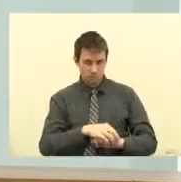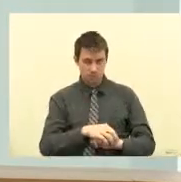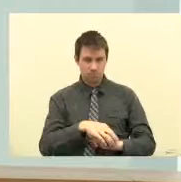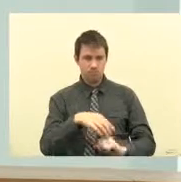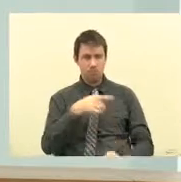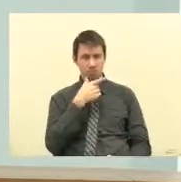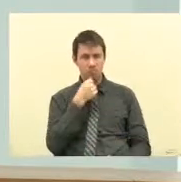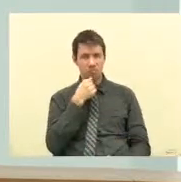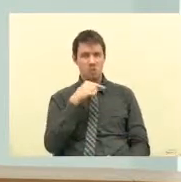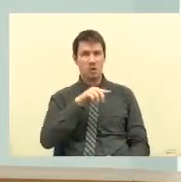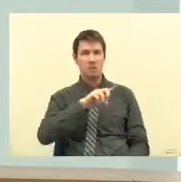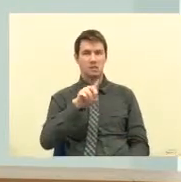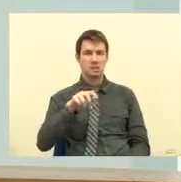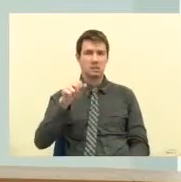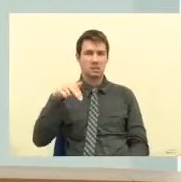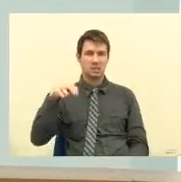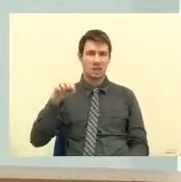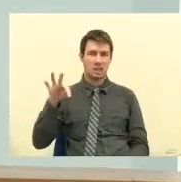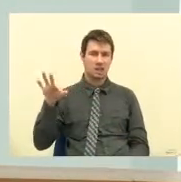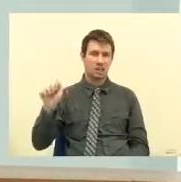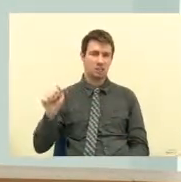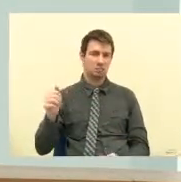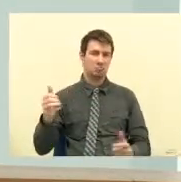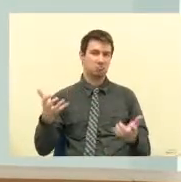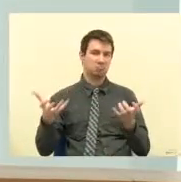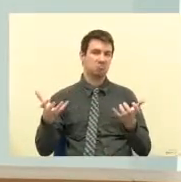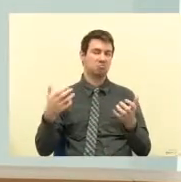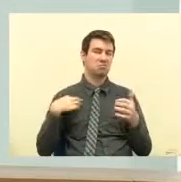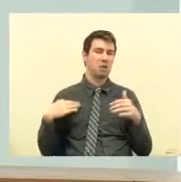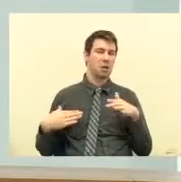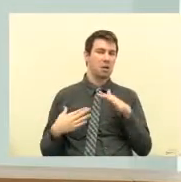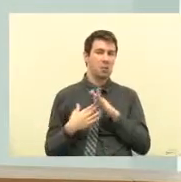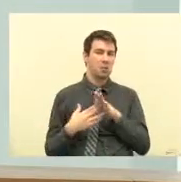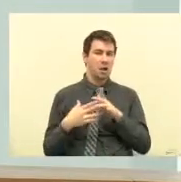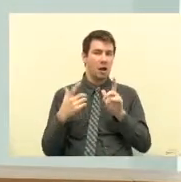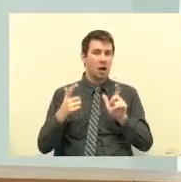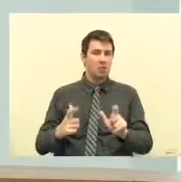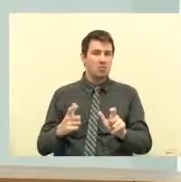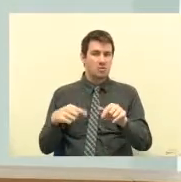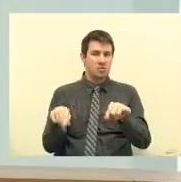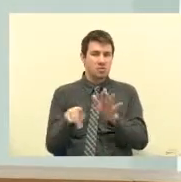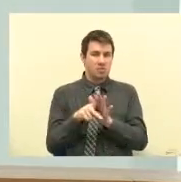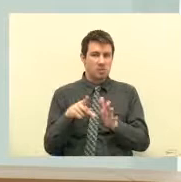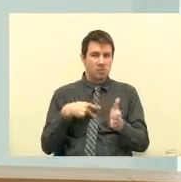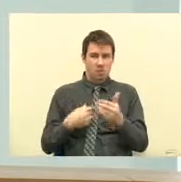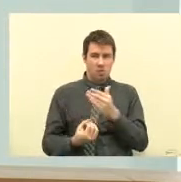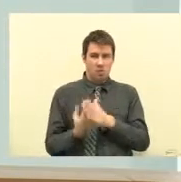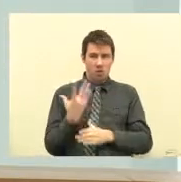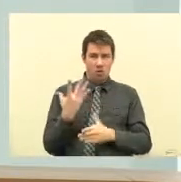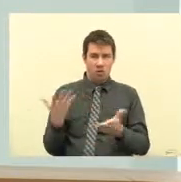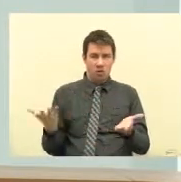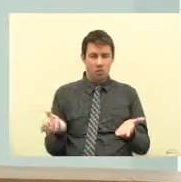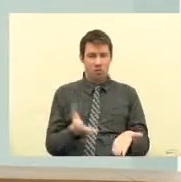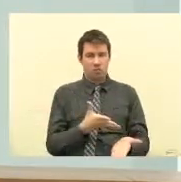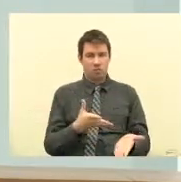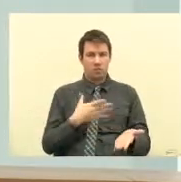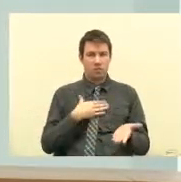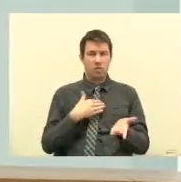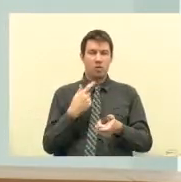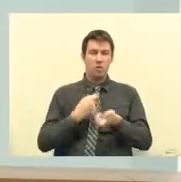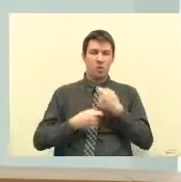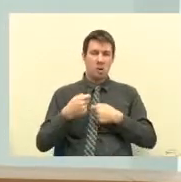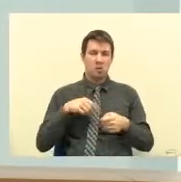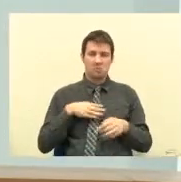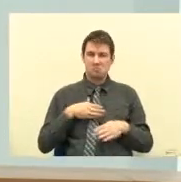Zaneta, que deveria delimitar os locais do novo comércio, não comparece em